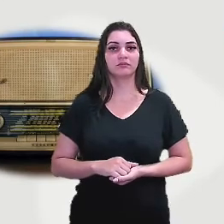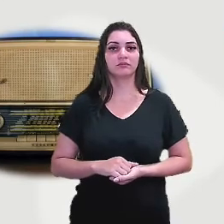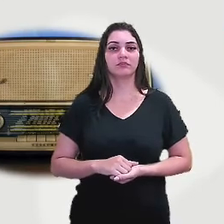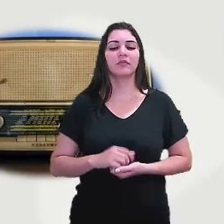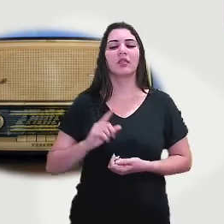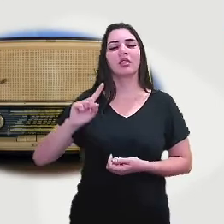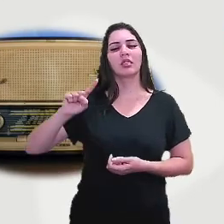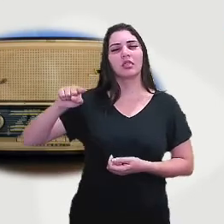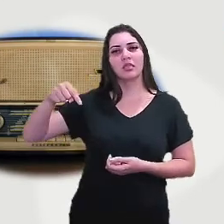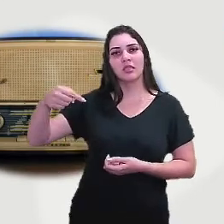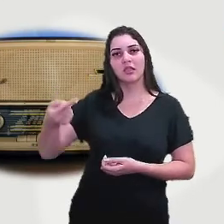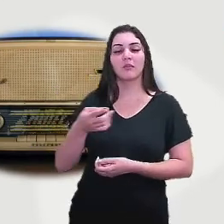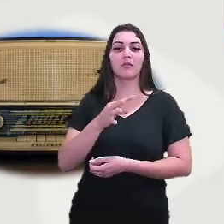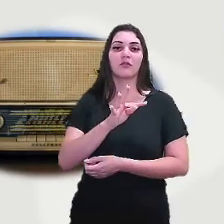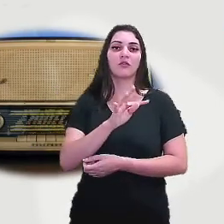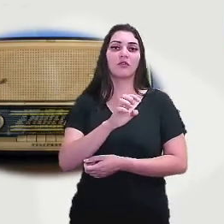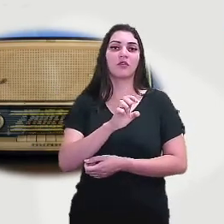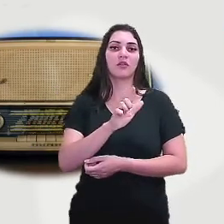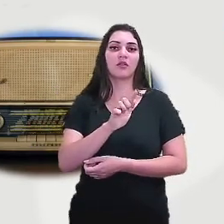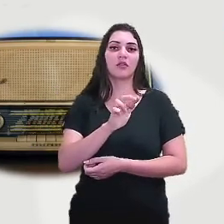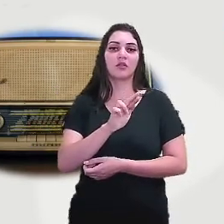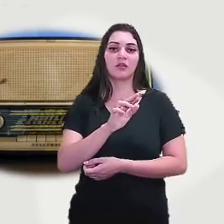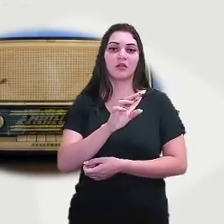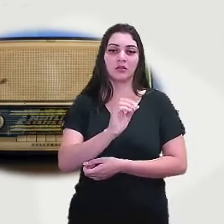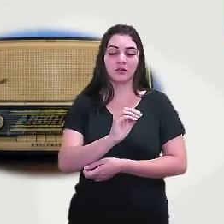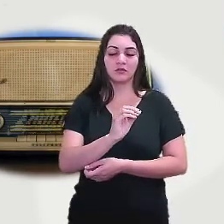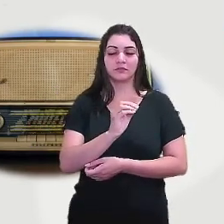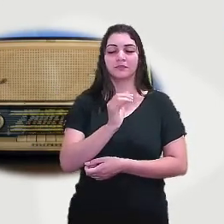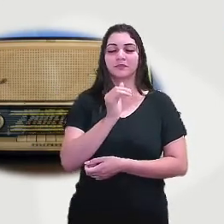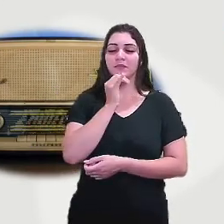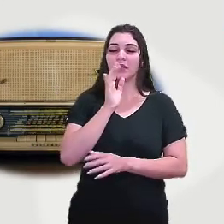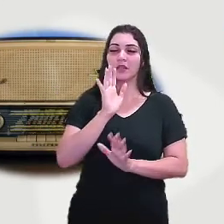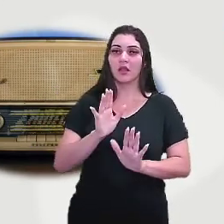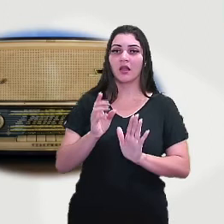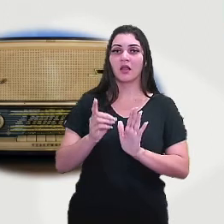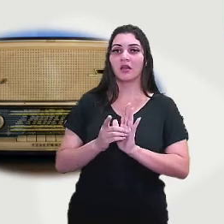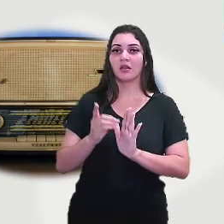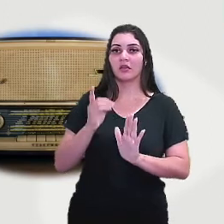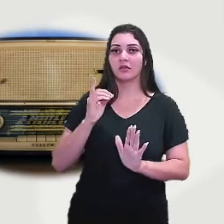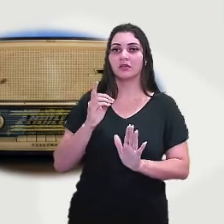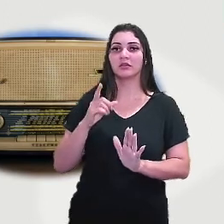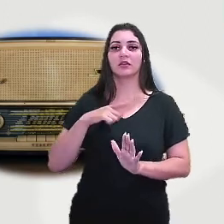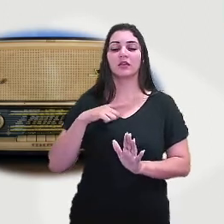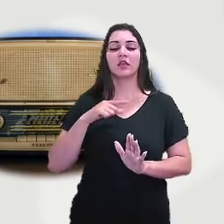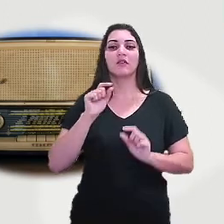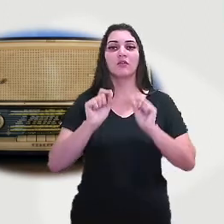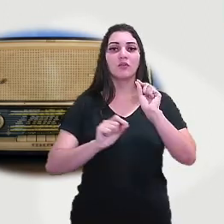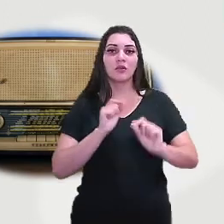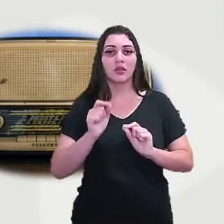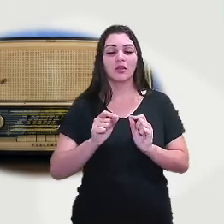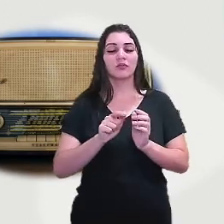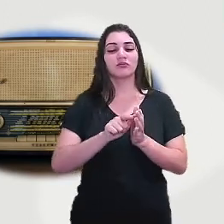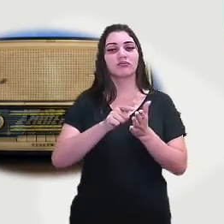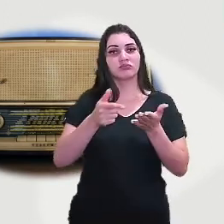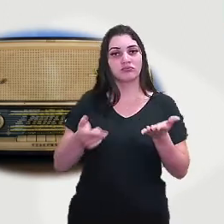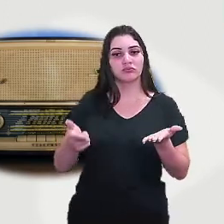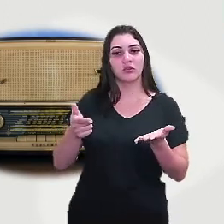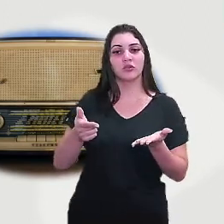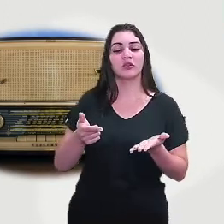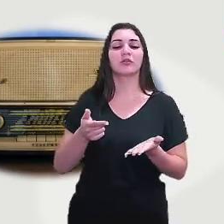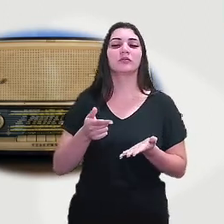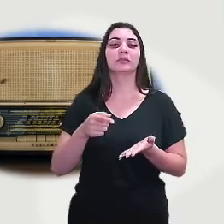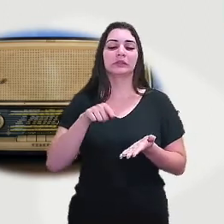Daí depois do telégrafo veio, não depois, mas antes, né? Tínhamos o jornal. Em meio de